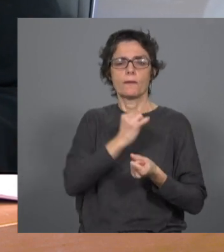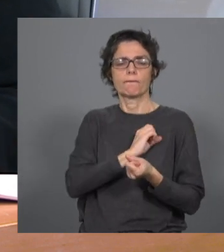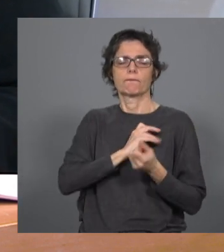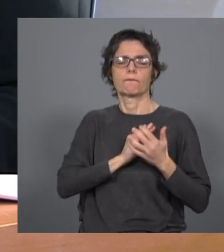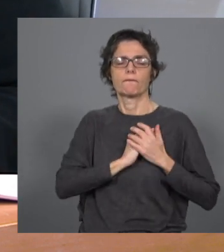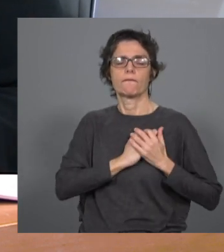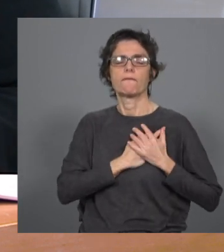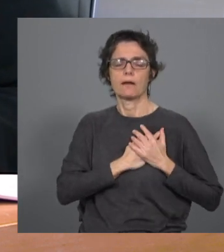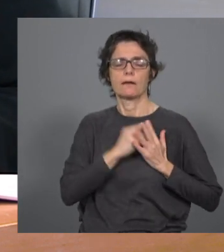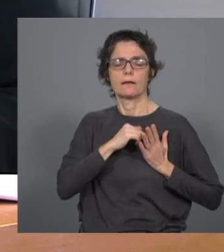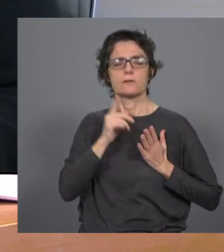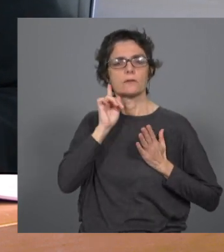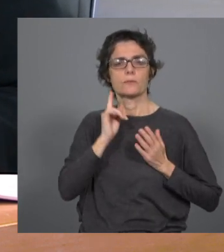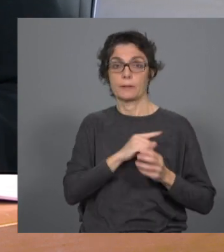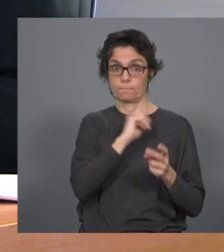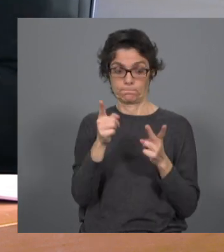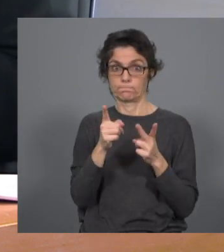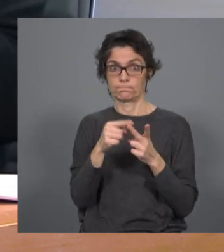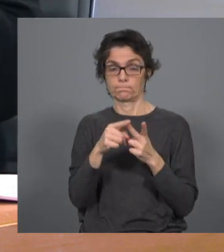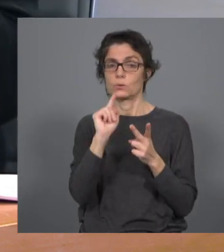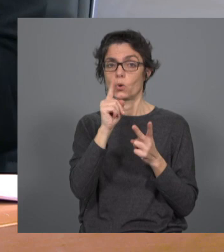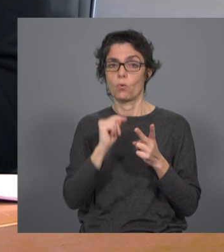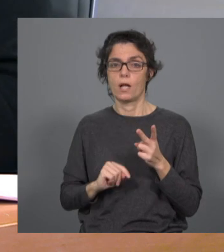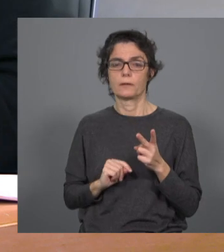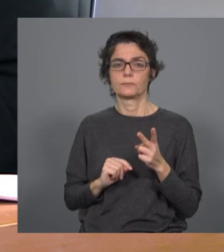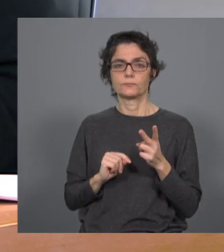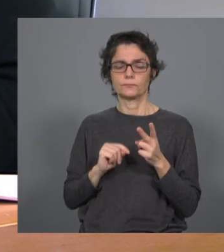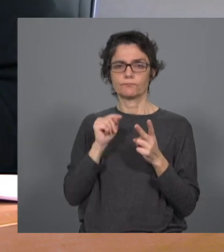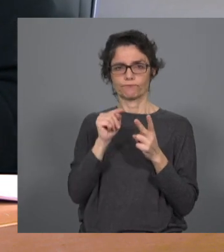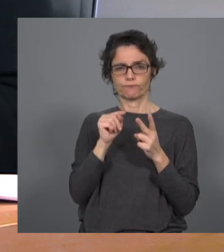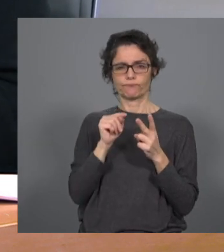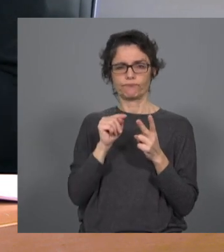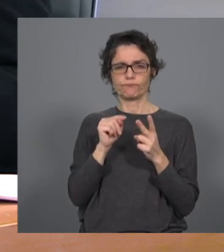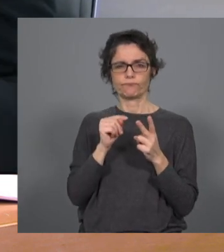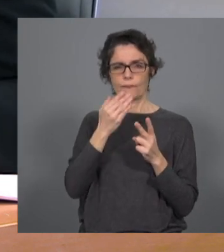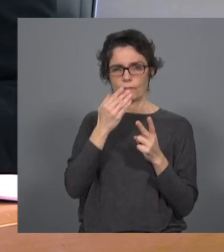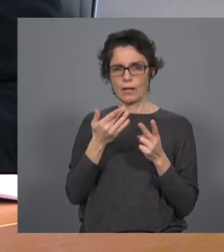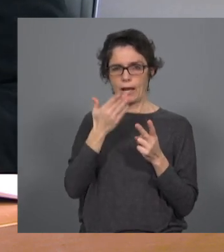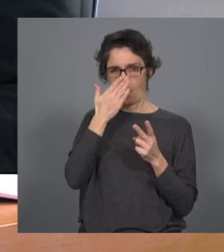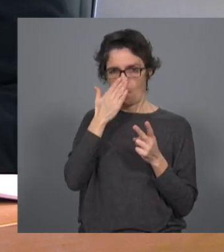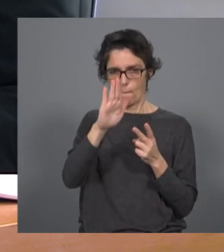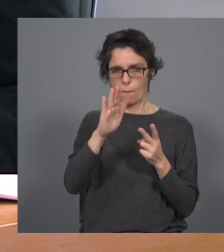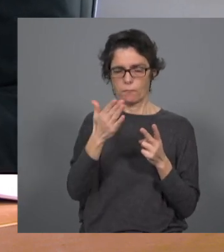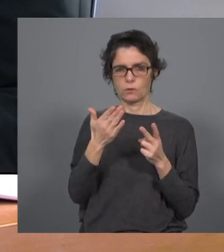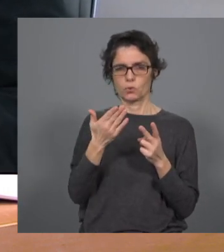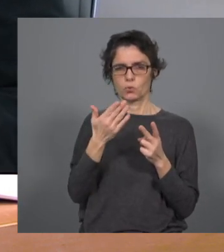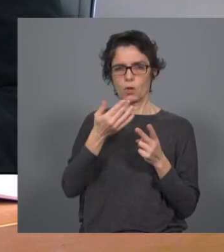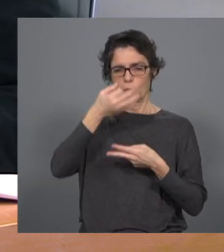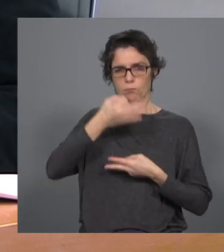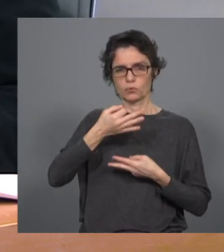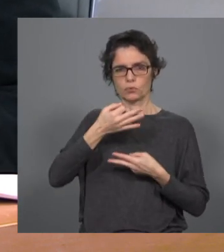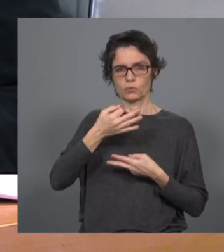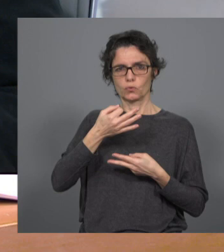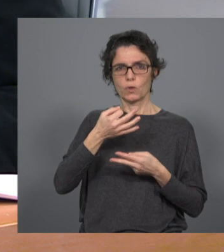leproso. E a segunda é precisamente este contraste, estas posturas diametralmente opostas entre o Antigo e o